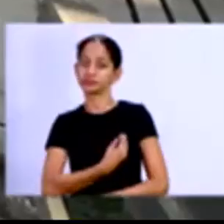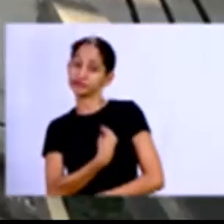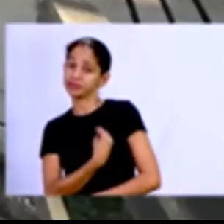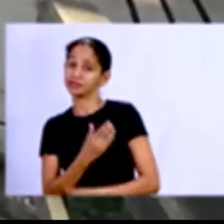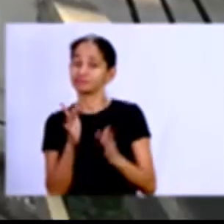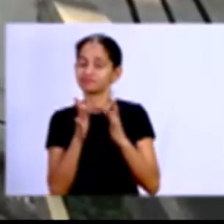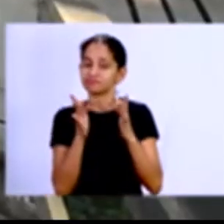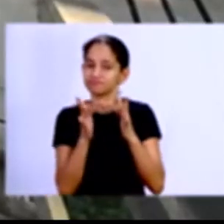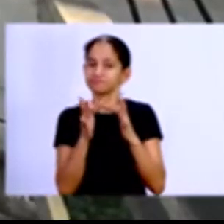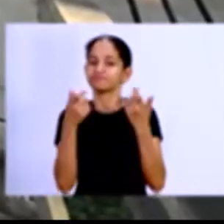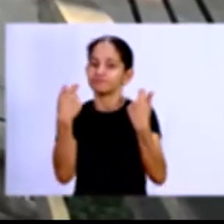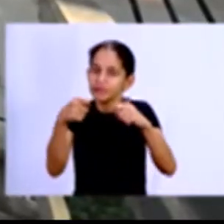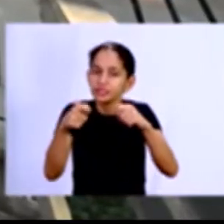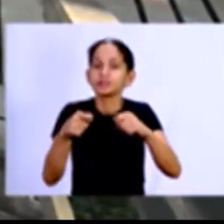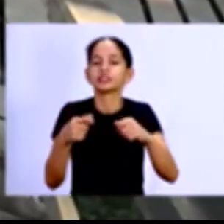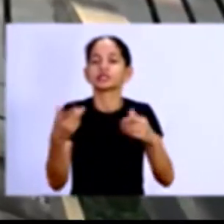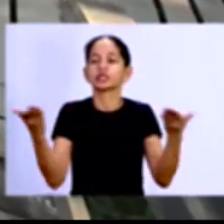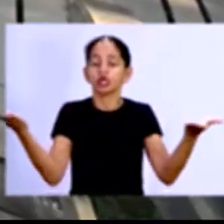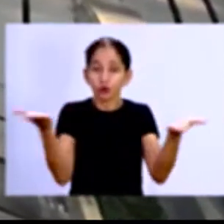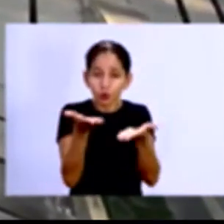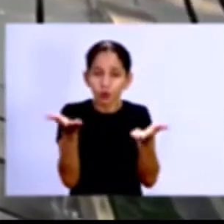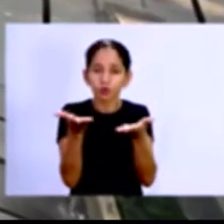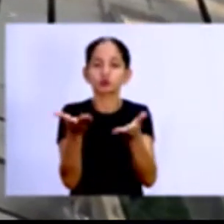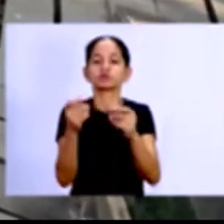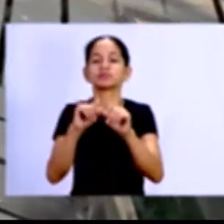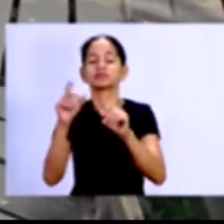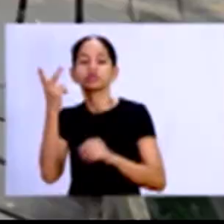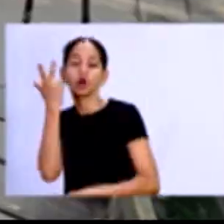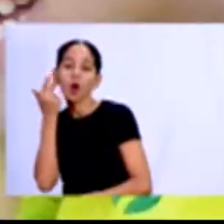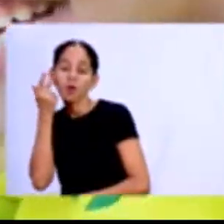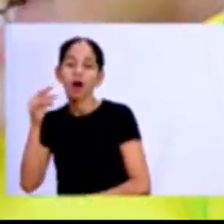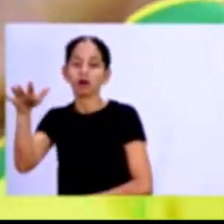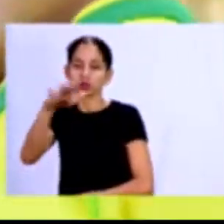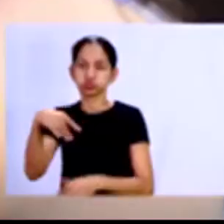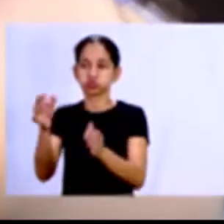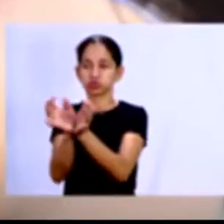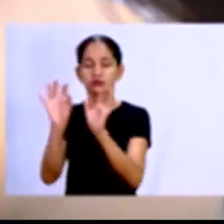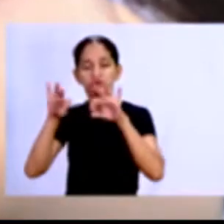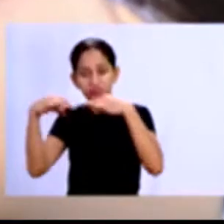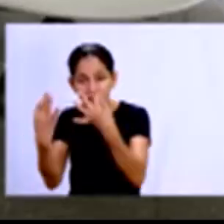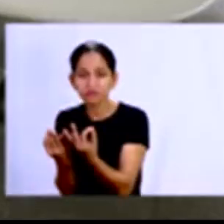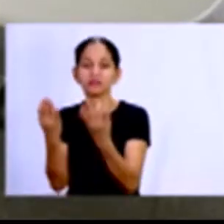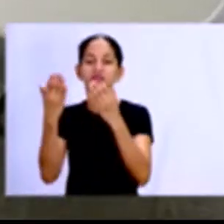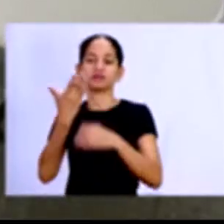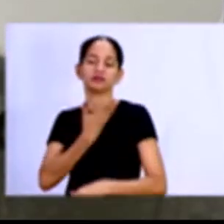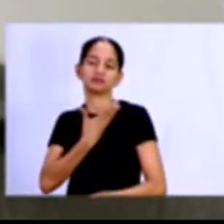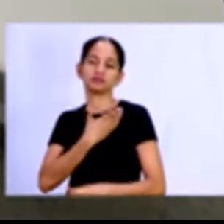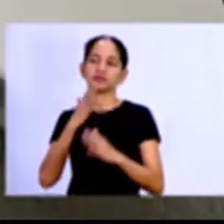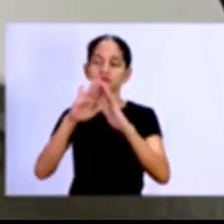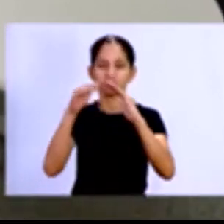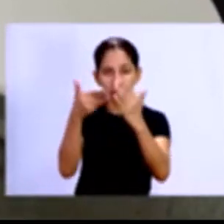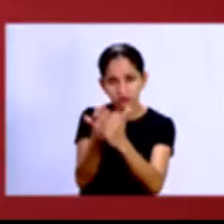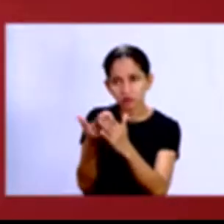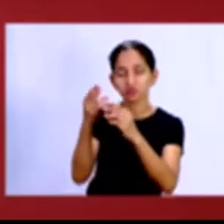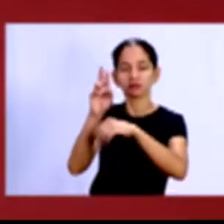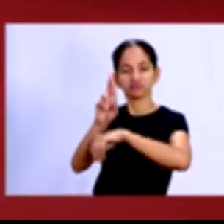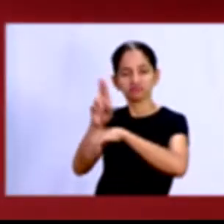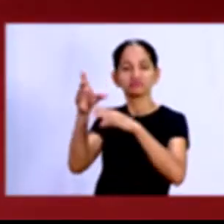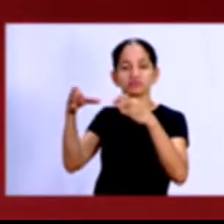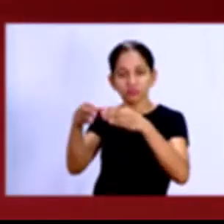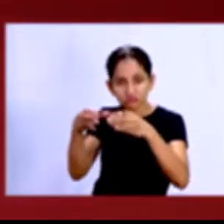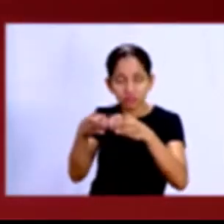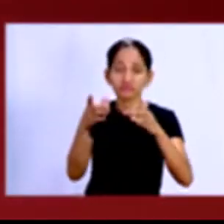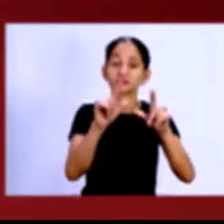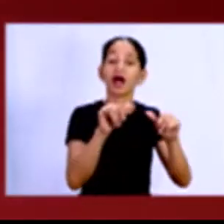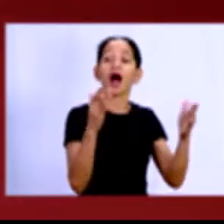continua, mas atualmente, além das comunidades tradicionais como família, amigos, escolas, igrejas, criamos